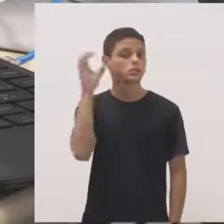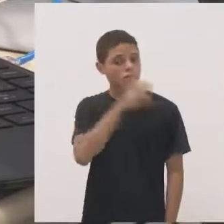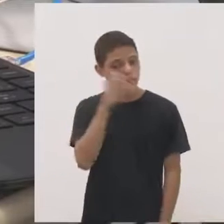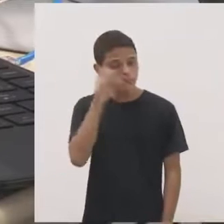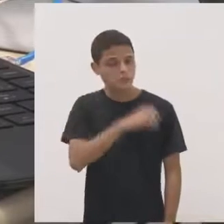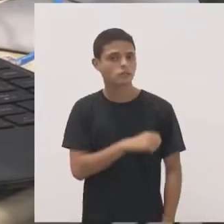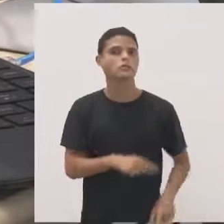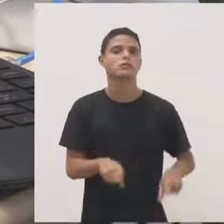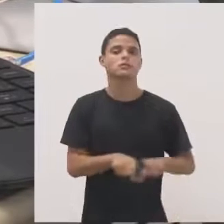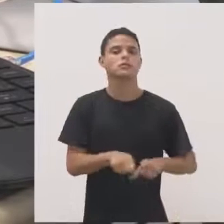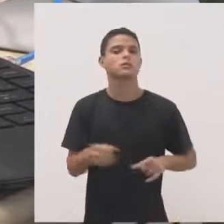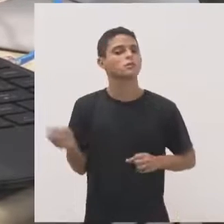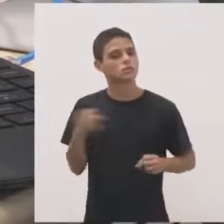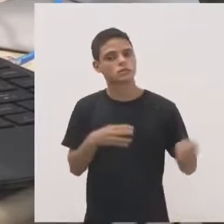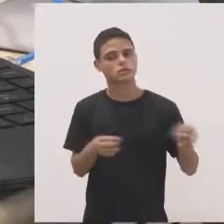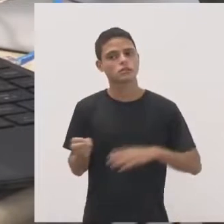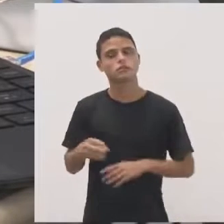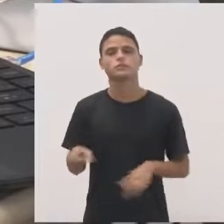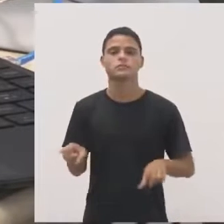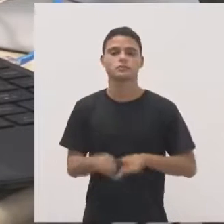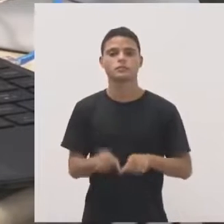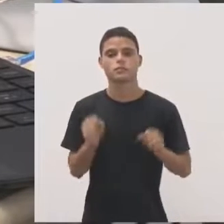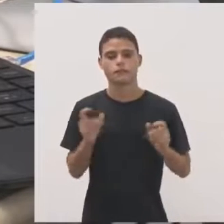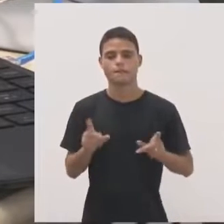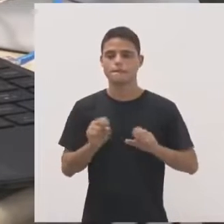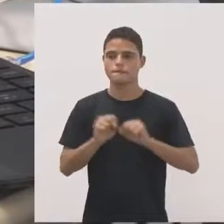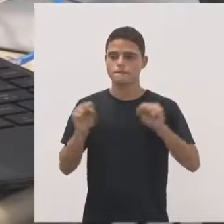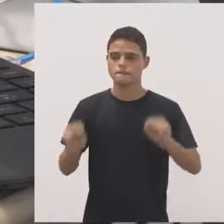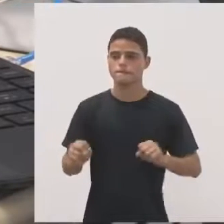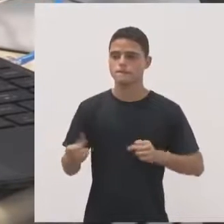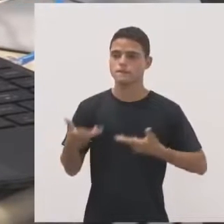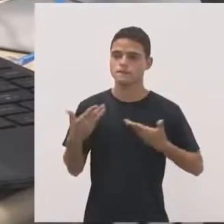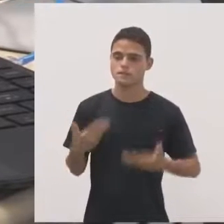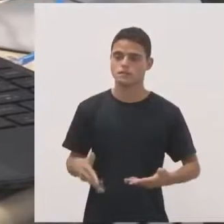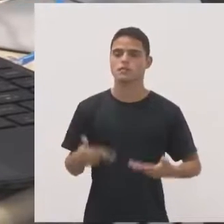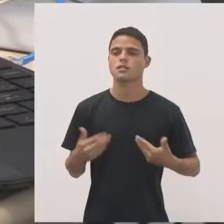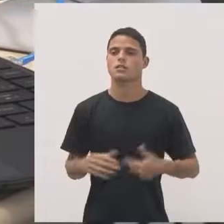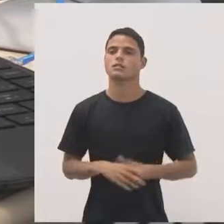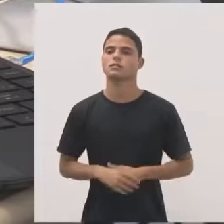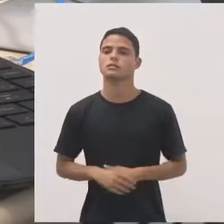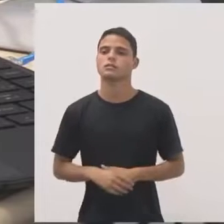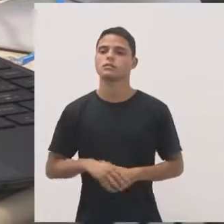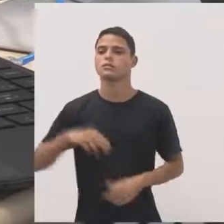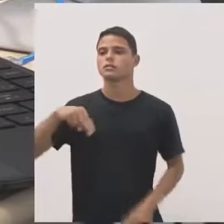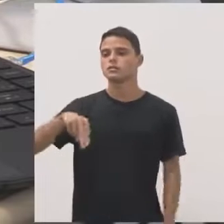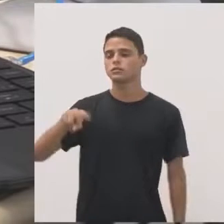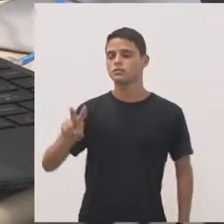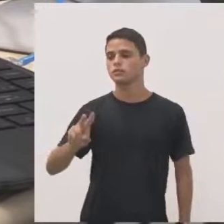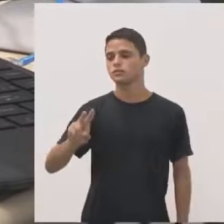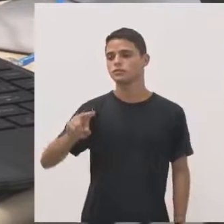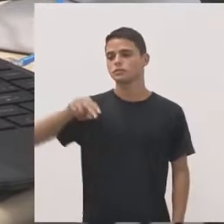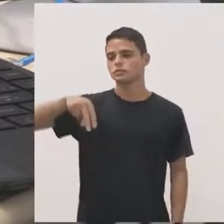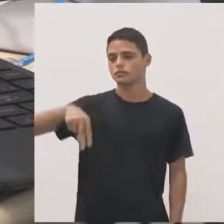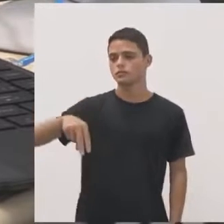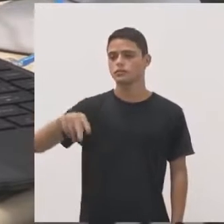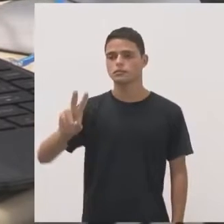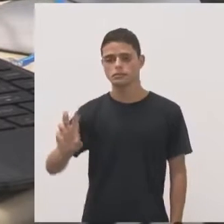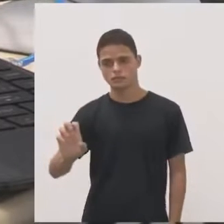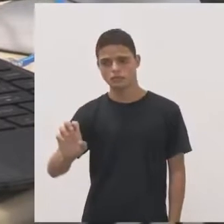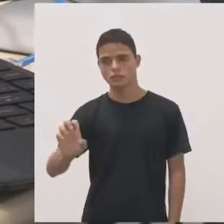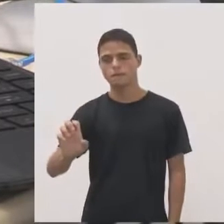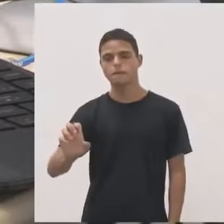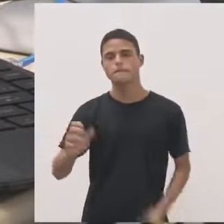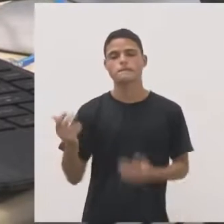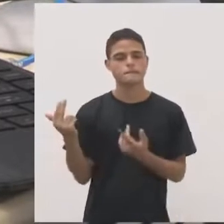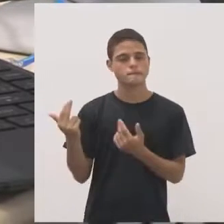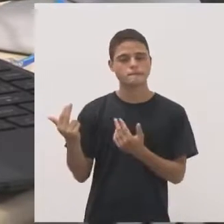mais moderno, tá bom? Então, o seu sistema fica muito mais fluido. Esse NVMe é semelhante a um SSD,